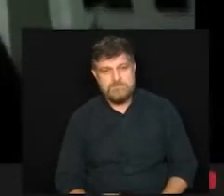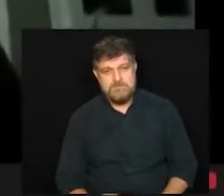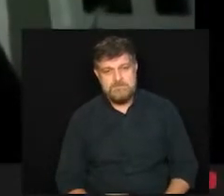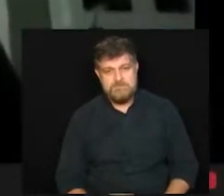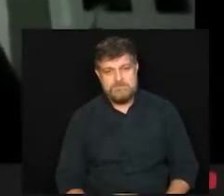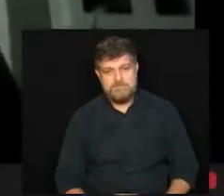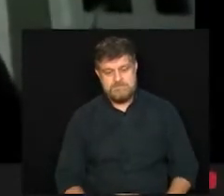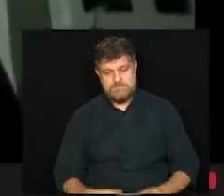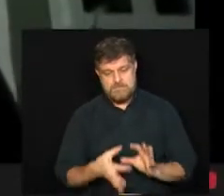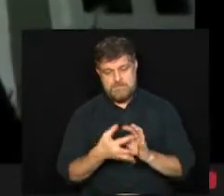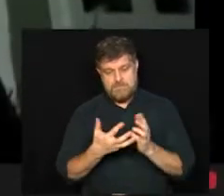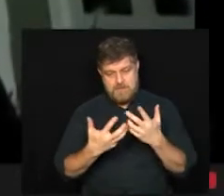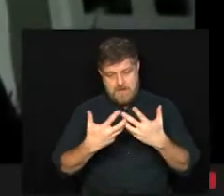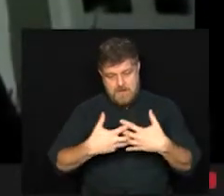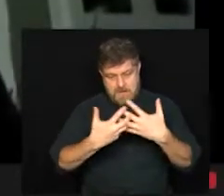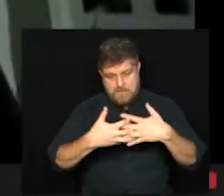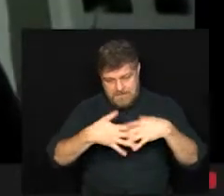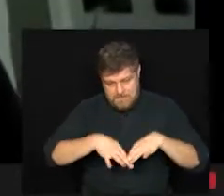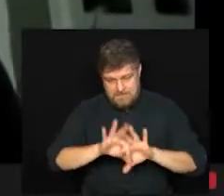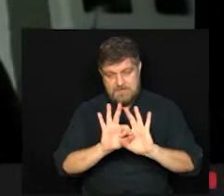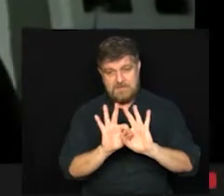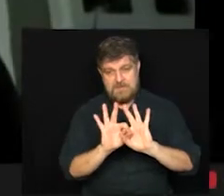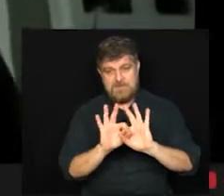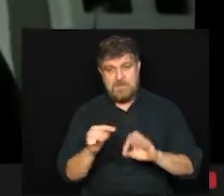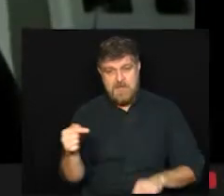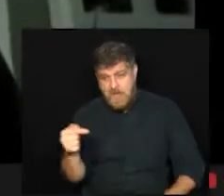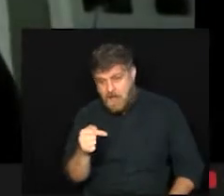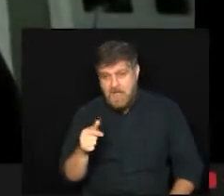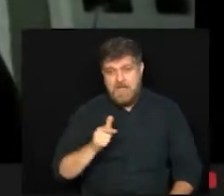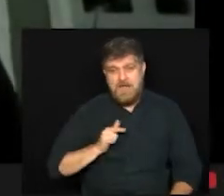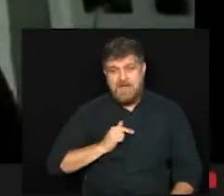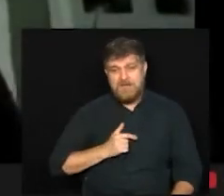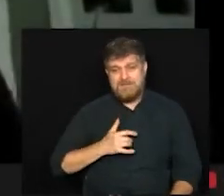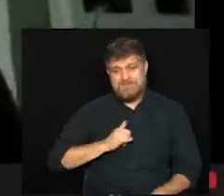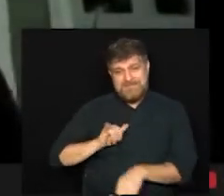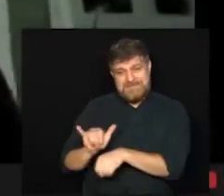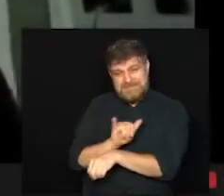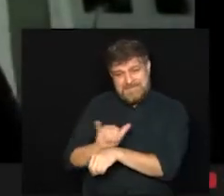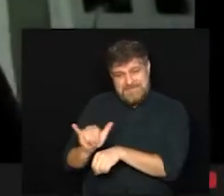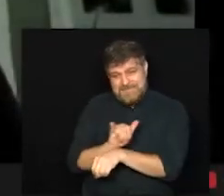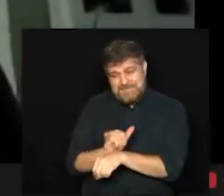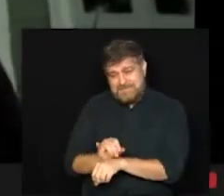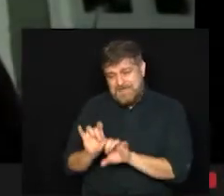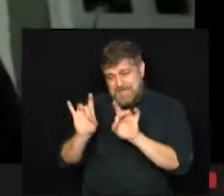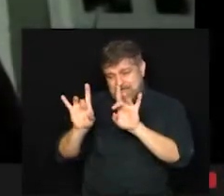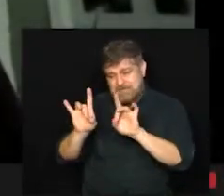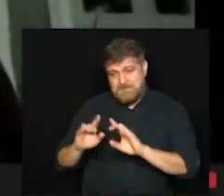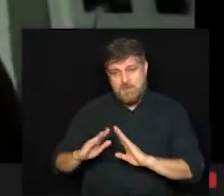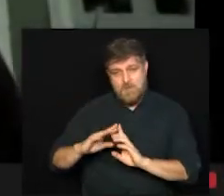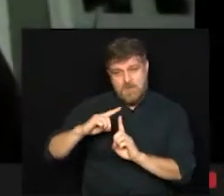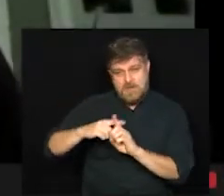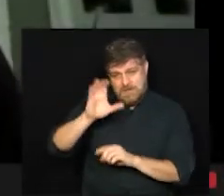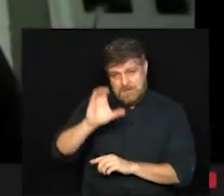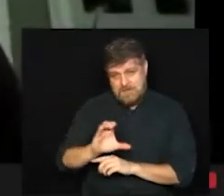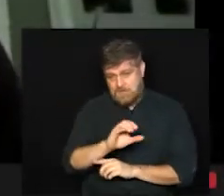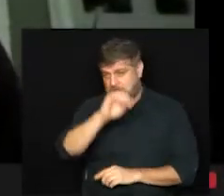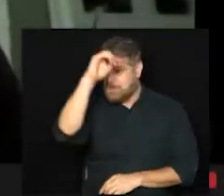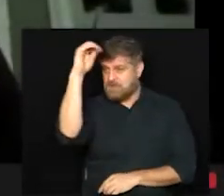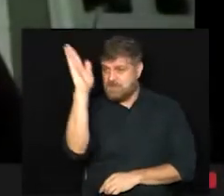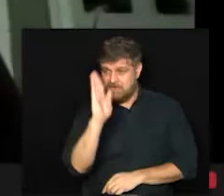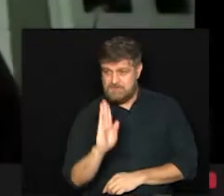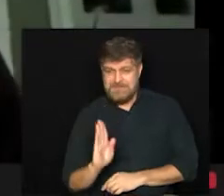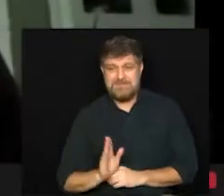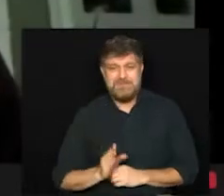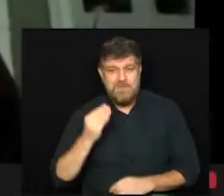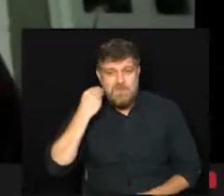A campanha da fraternidade é um modo privilegiado pelo qual a Igreja do Brasil